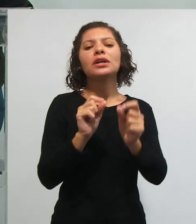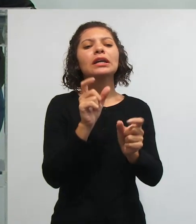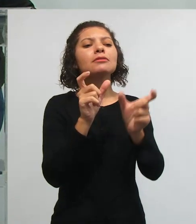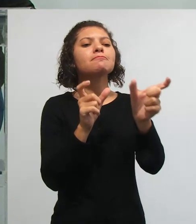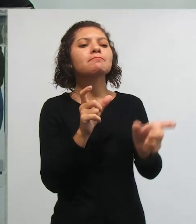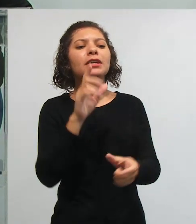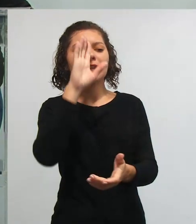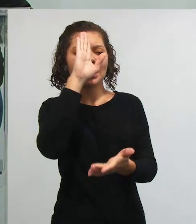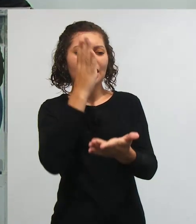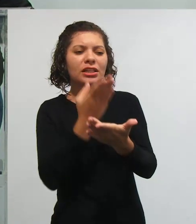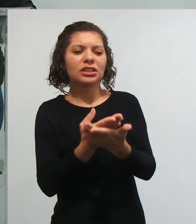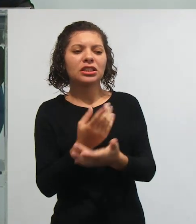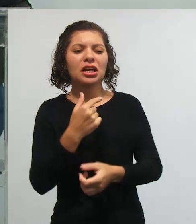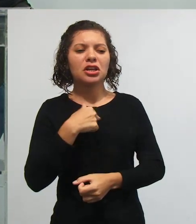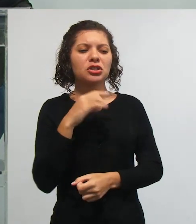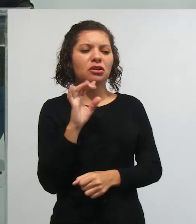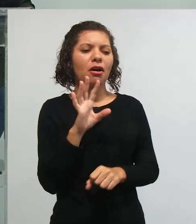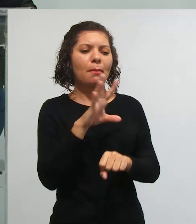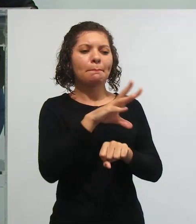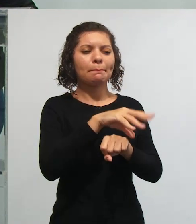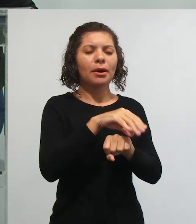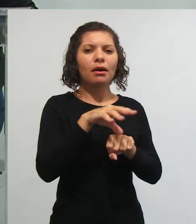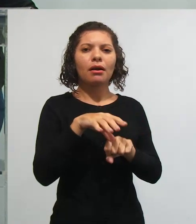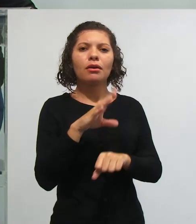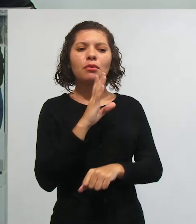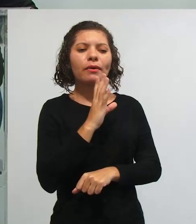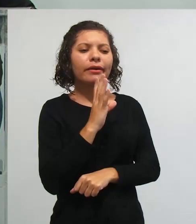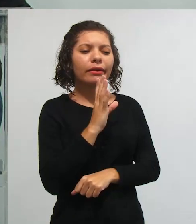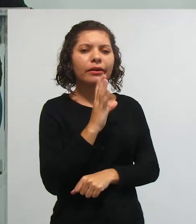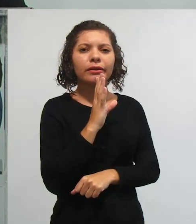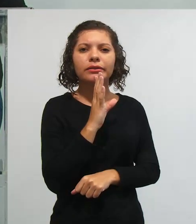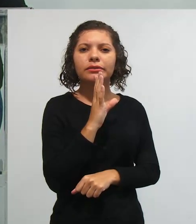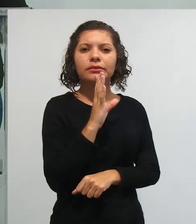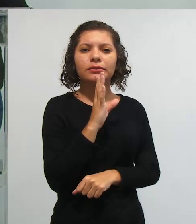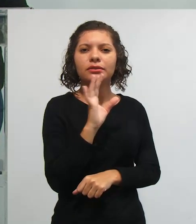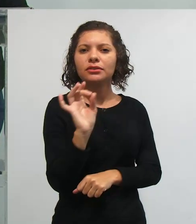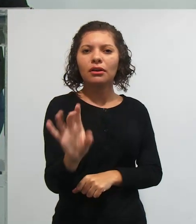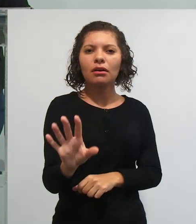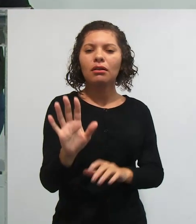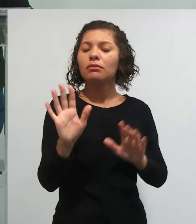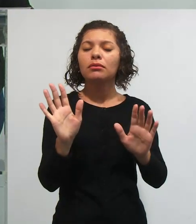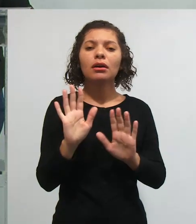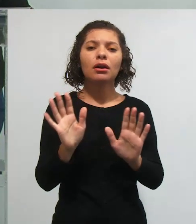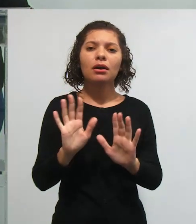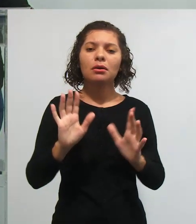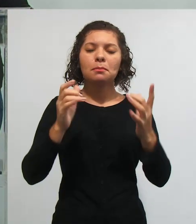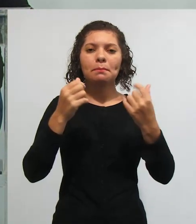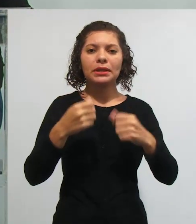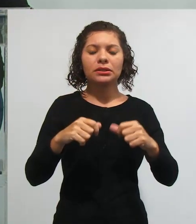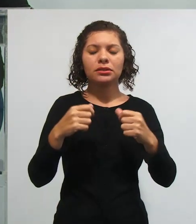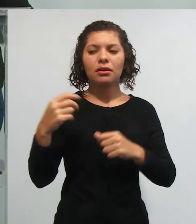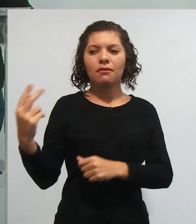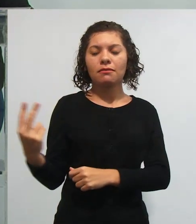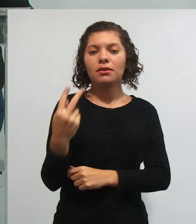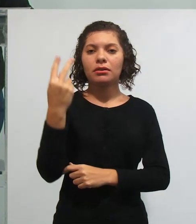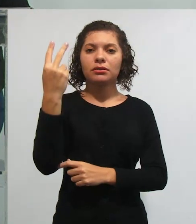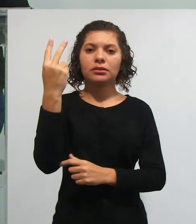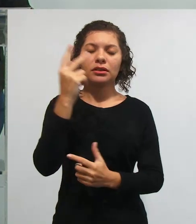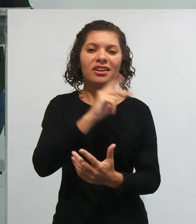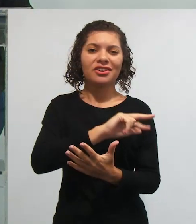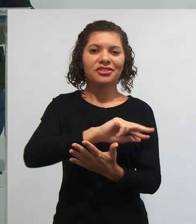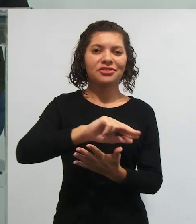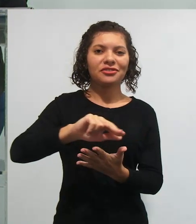o que está acontecendo Eu só conheço eu só passo então nós temos que ter esse cuidado quando eu digo valorizar a